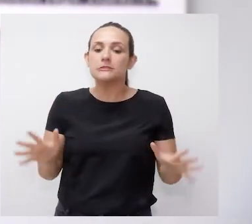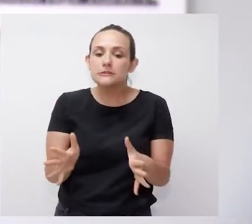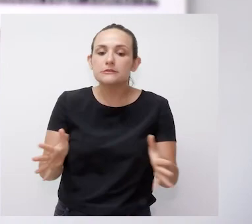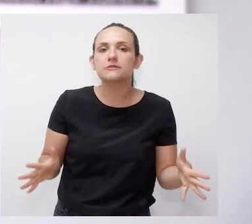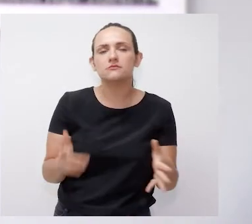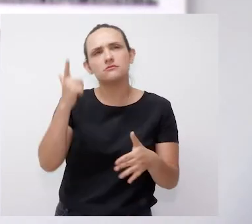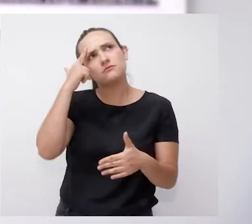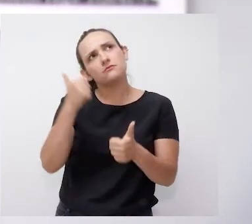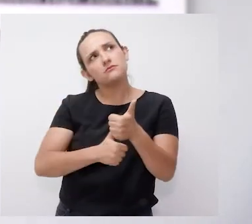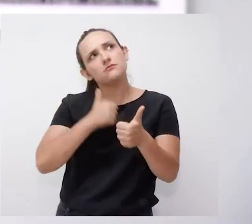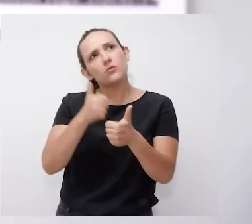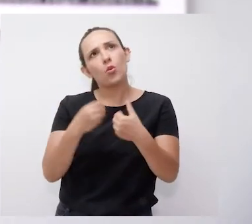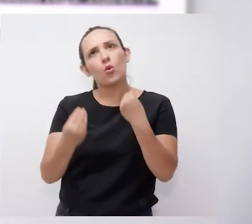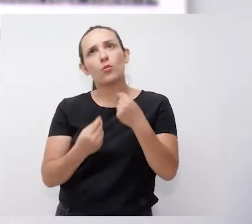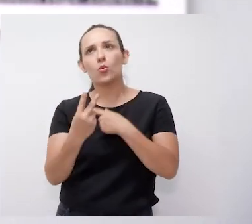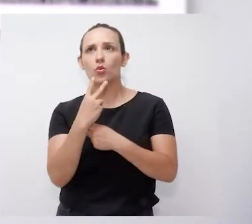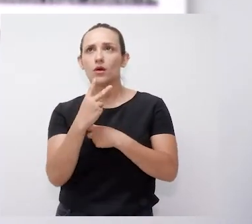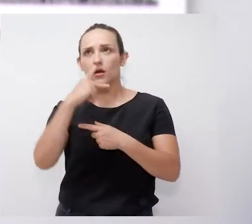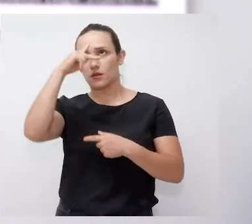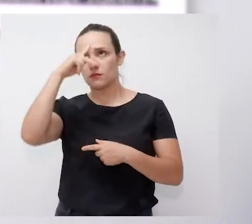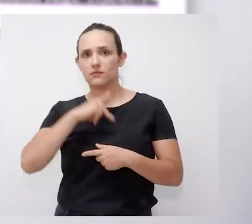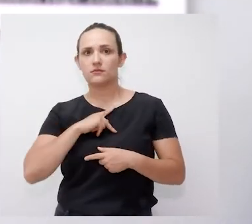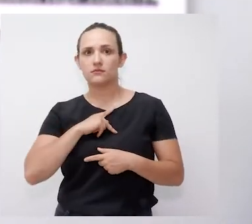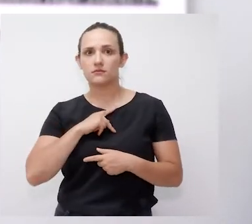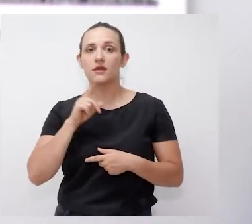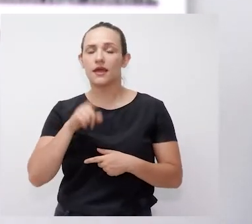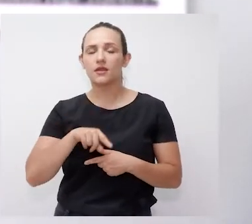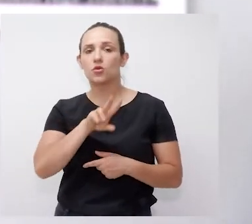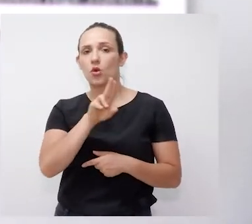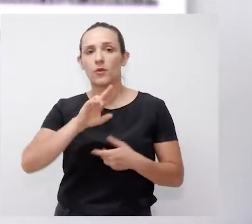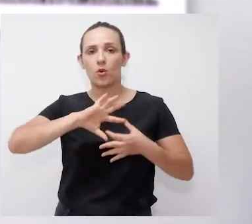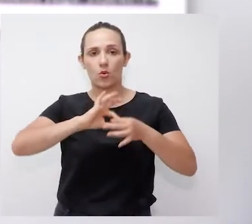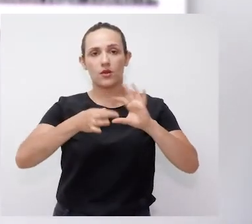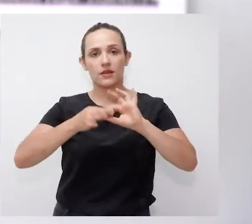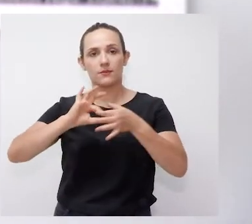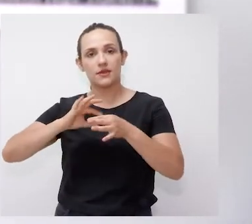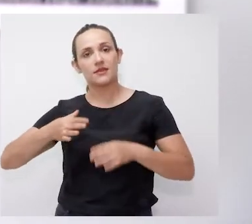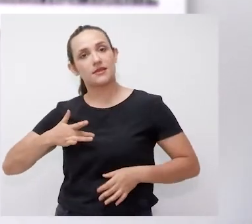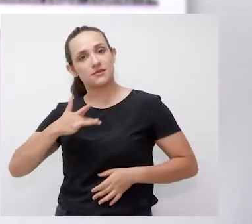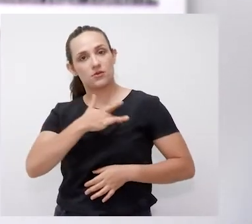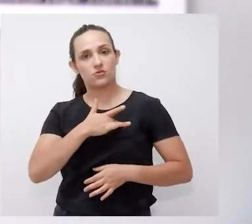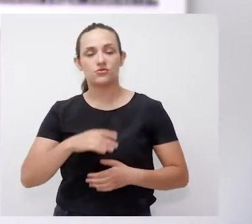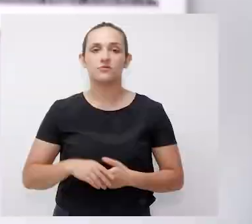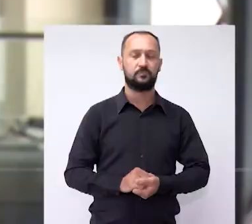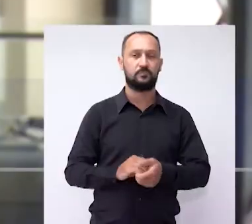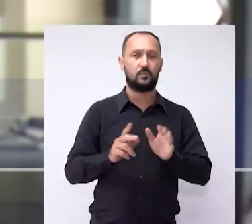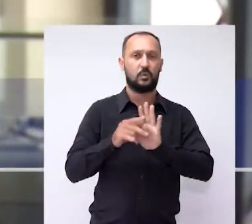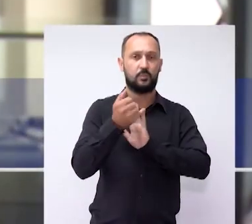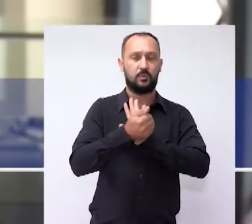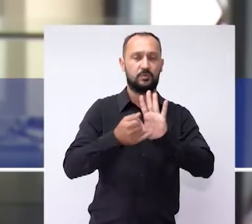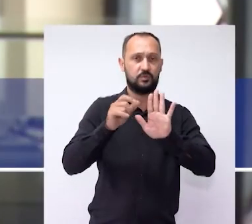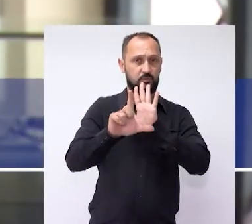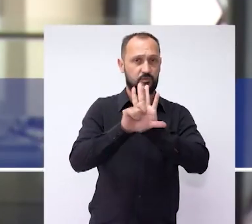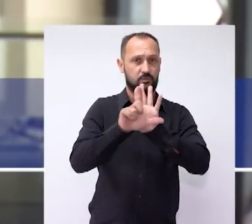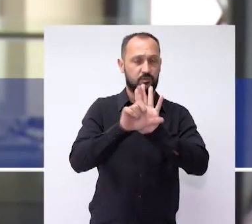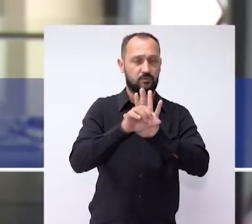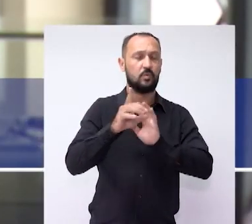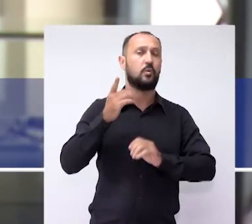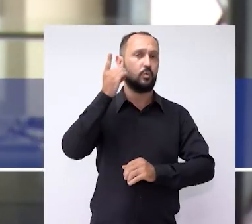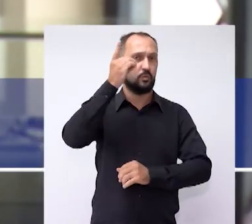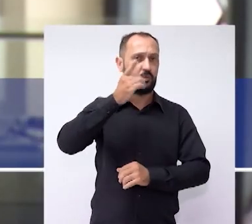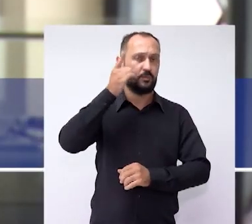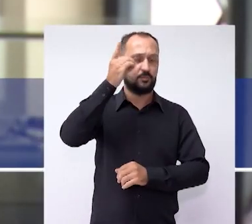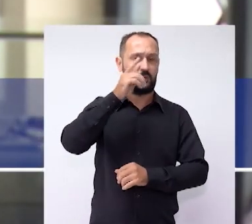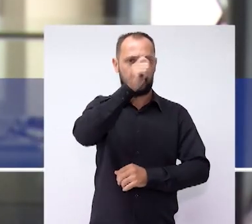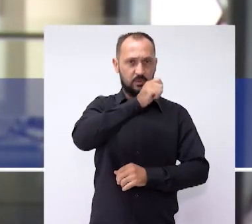ser estimulados a refletir sobre altos cuidados com a Olimpíada da Saúde nas escolas. Deputados aprovaram